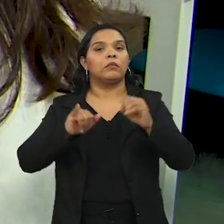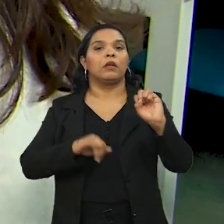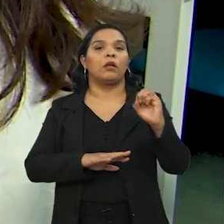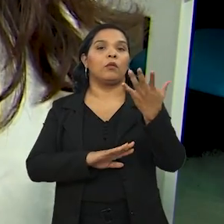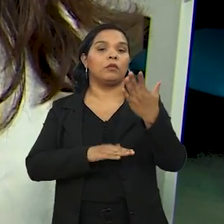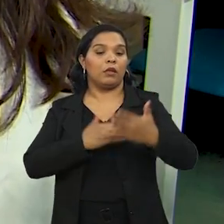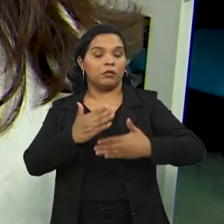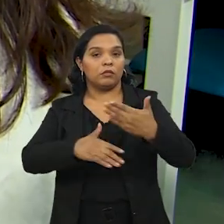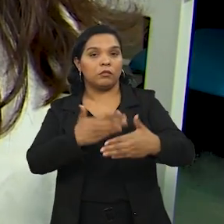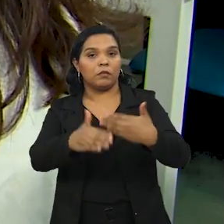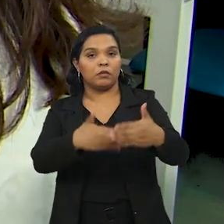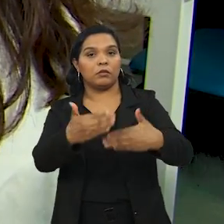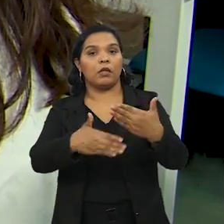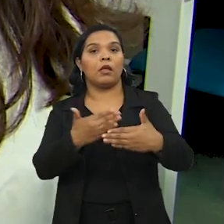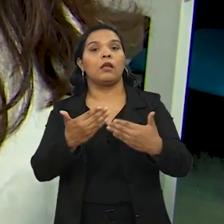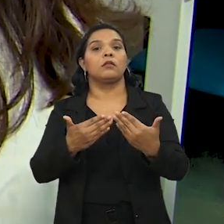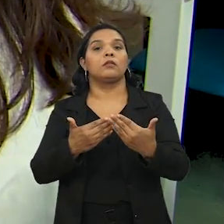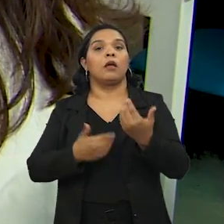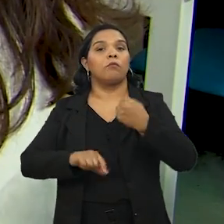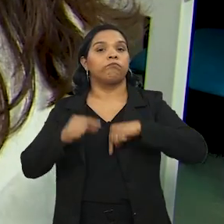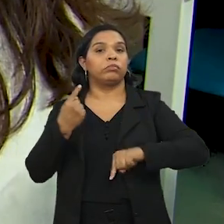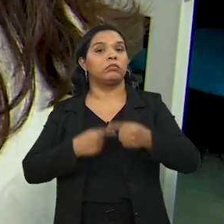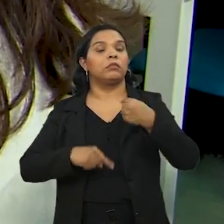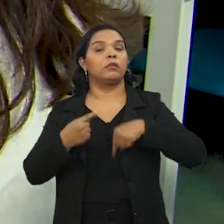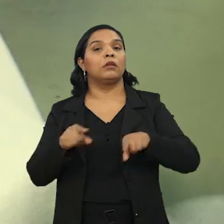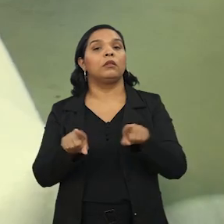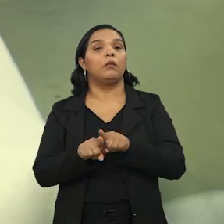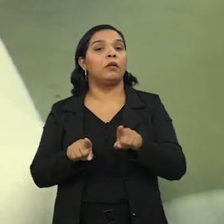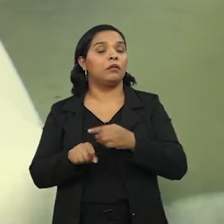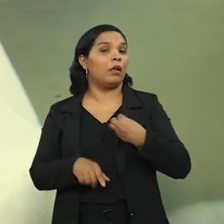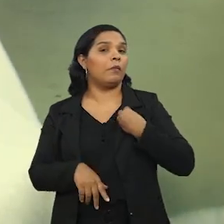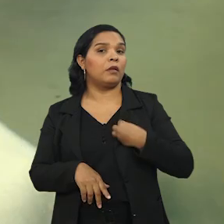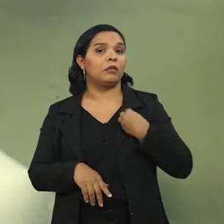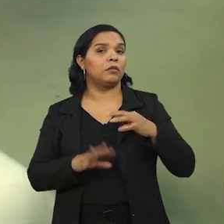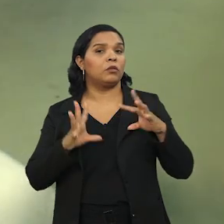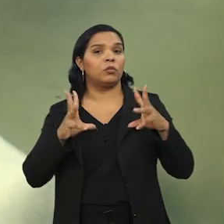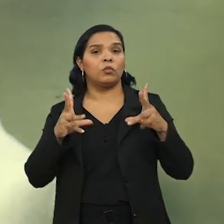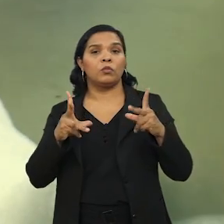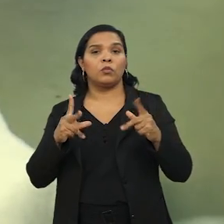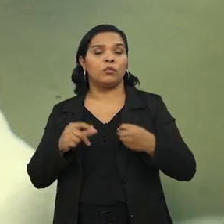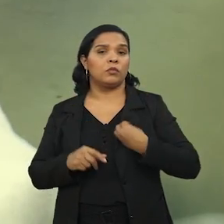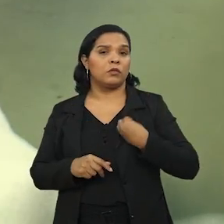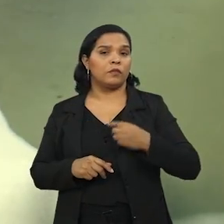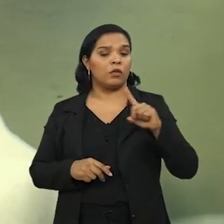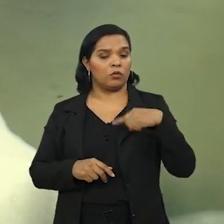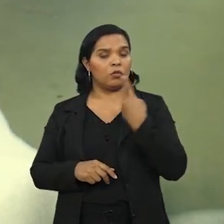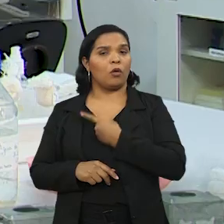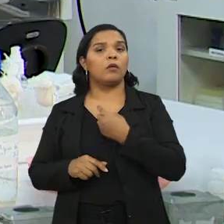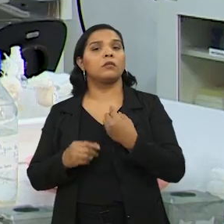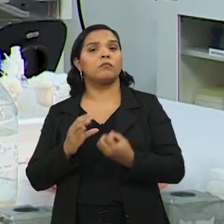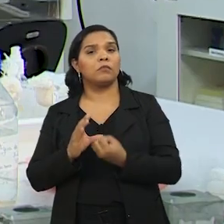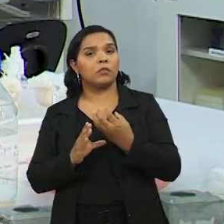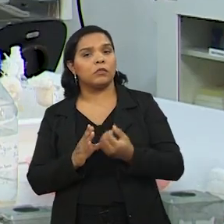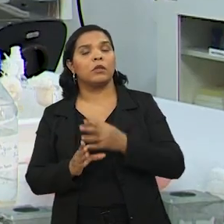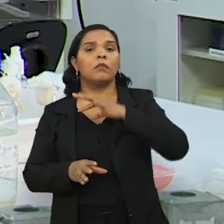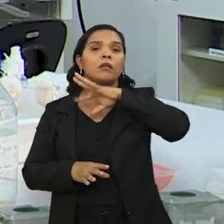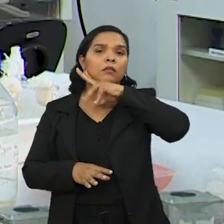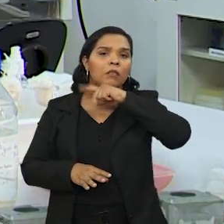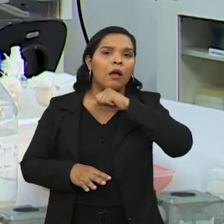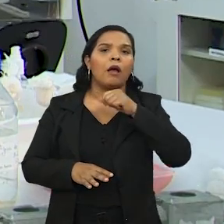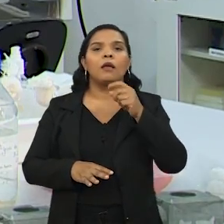química que acontece, né, nos processos de metabolismo, e elas estão presentes em todos os seres vivos que produzem enzimas. Nós